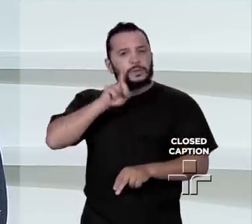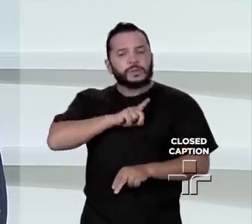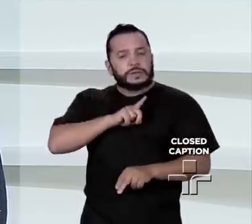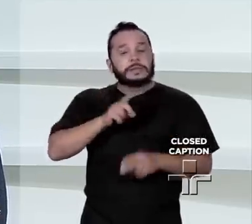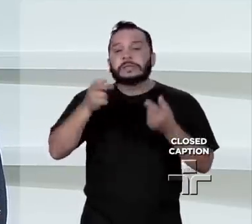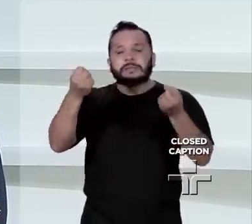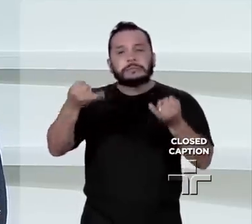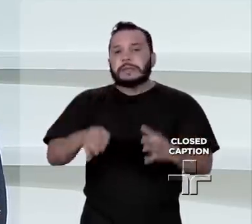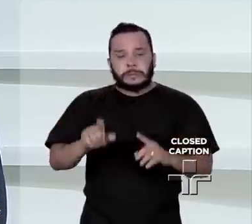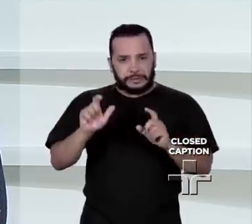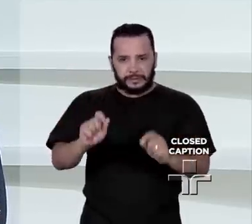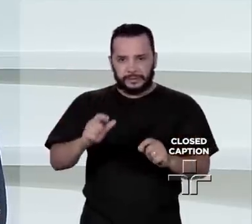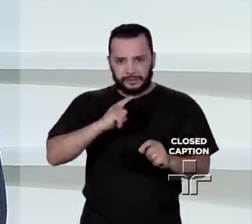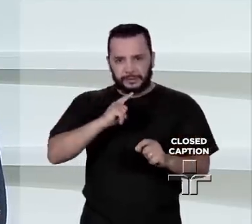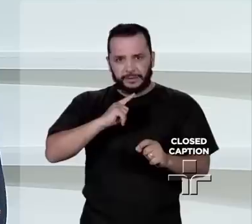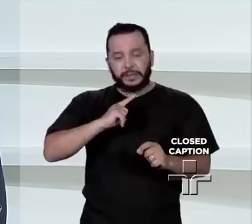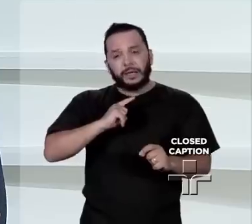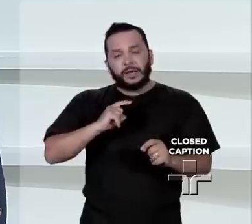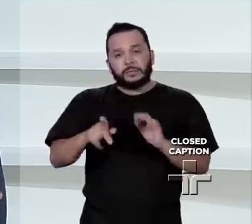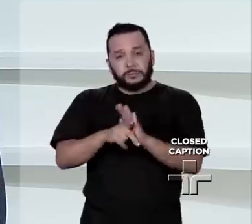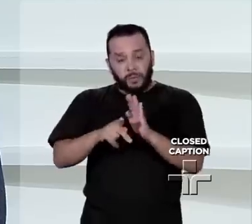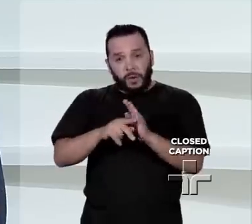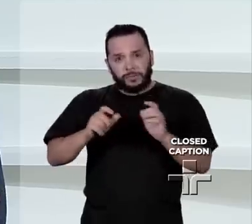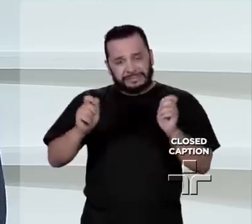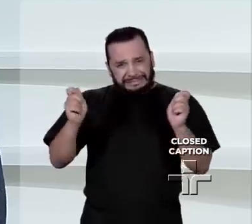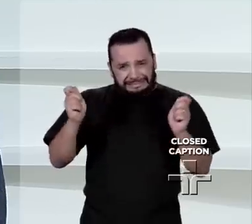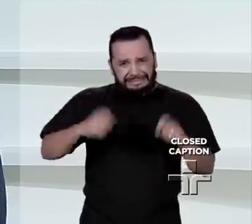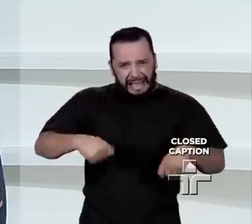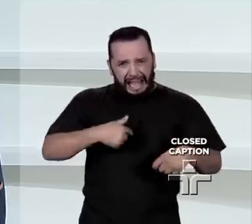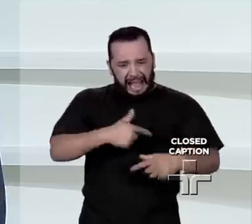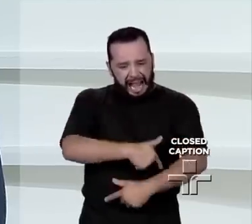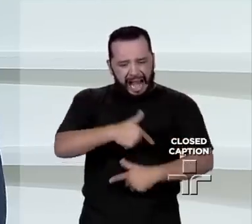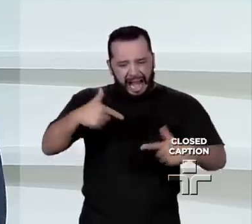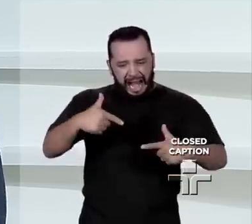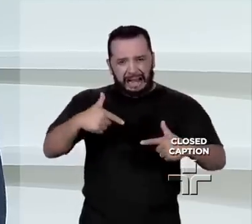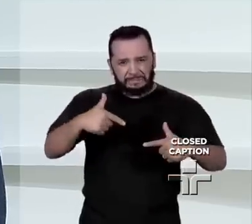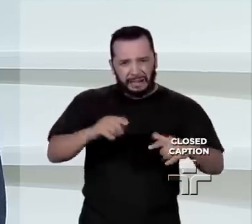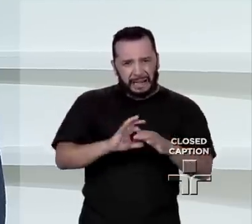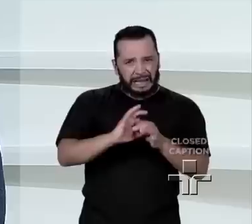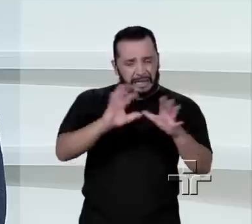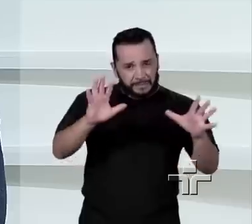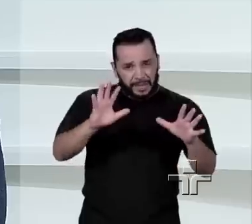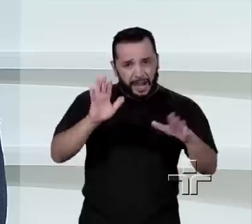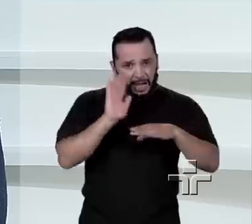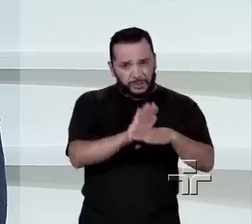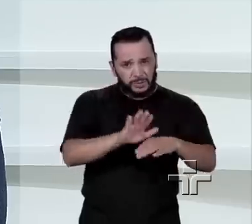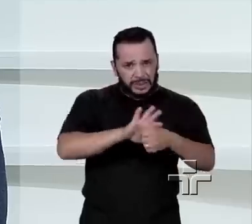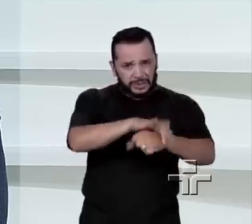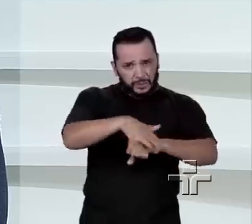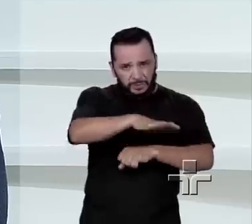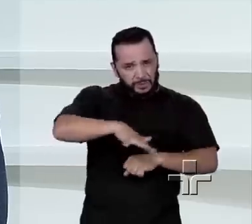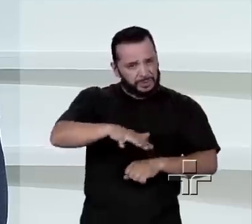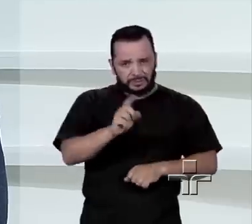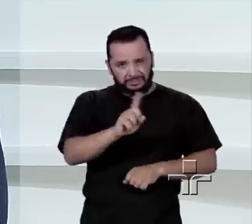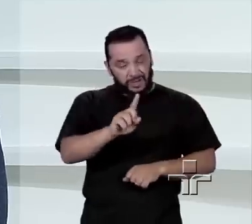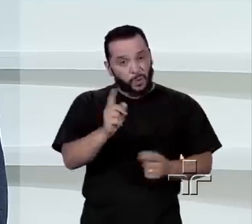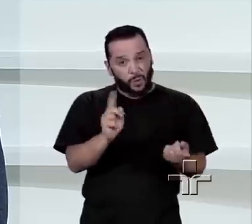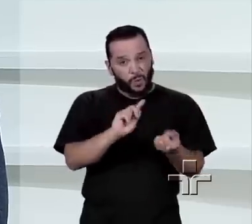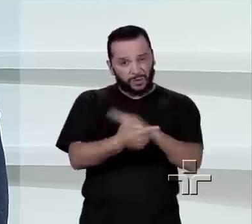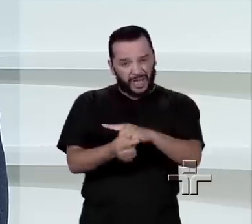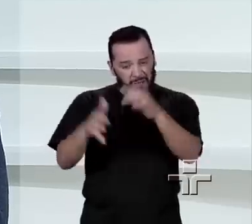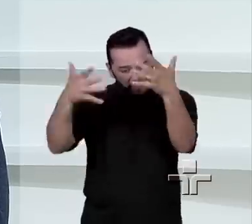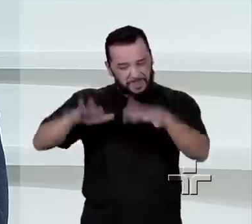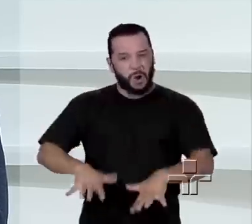que a liberação, a flexibilização do porte e posse de armas não ajudam a segurança pública, ao contrário, pioram vários